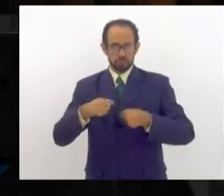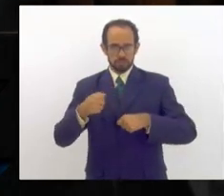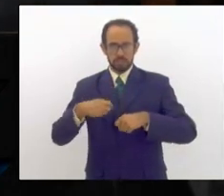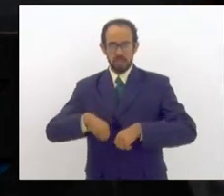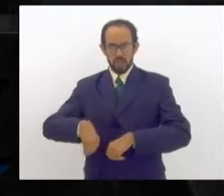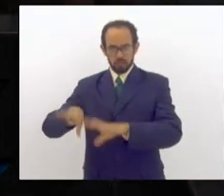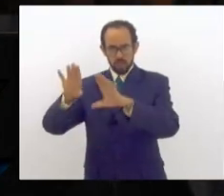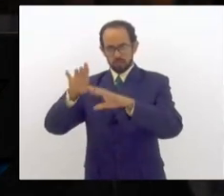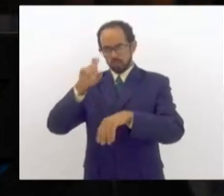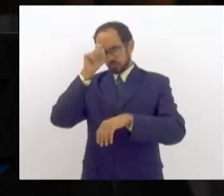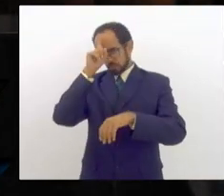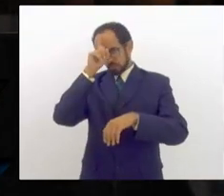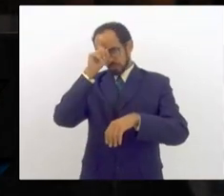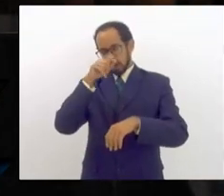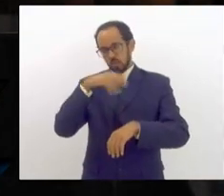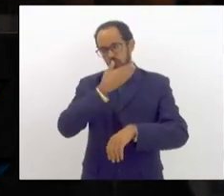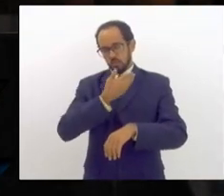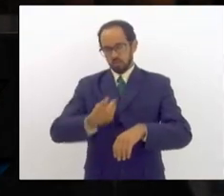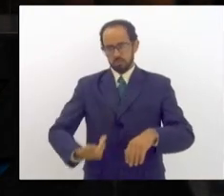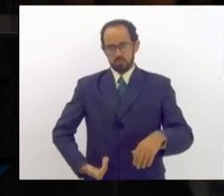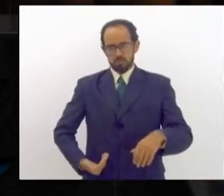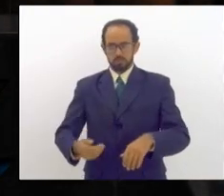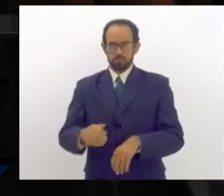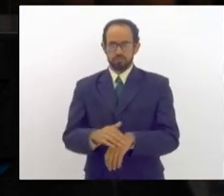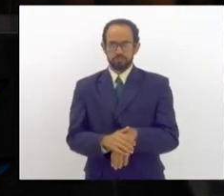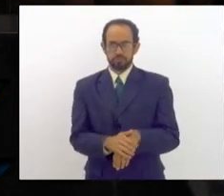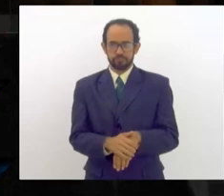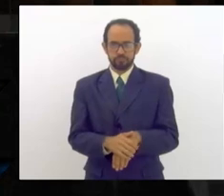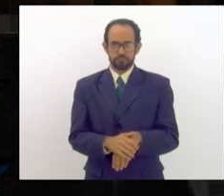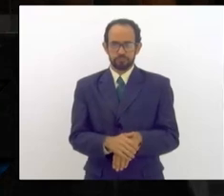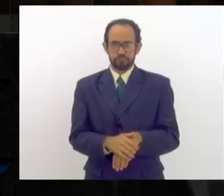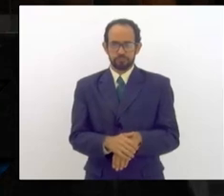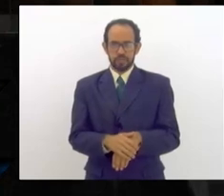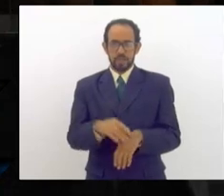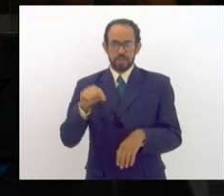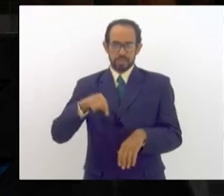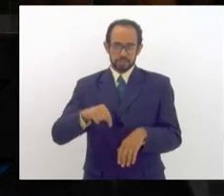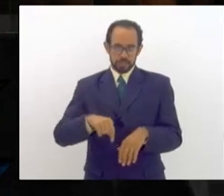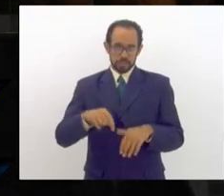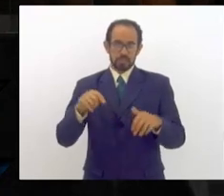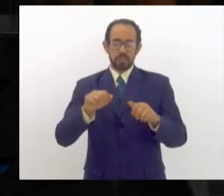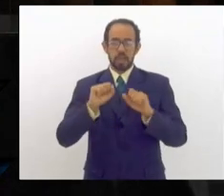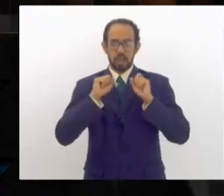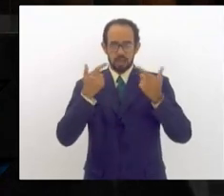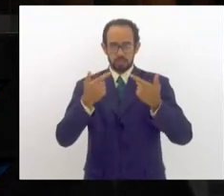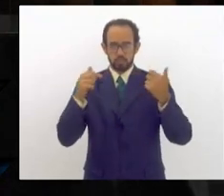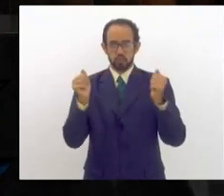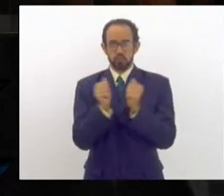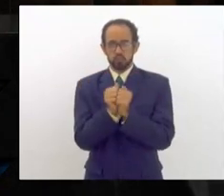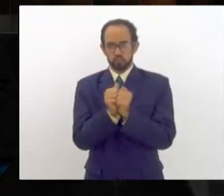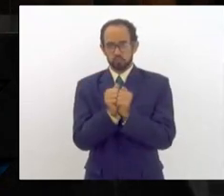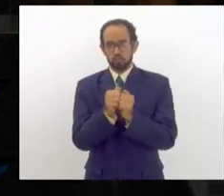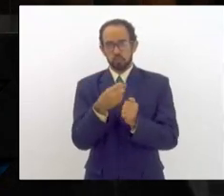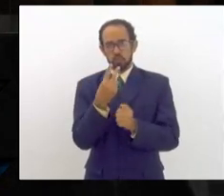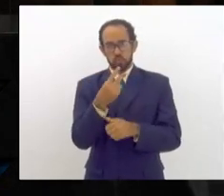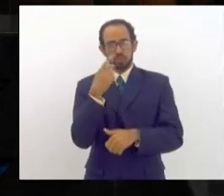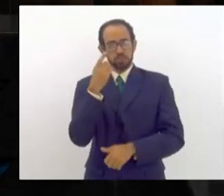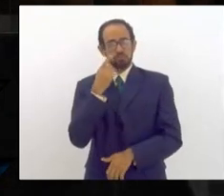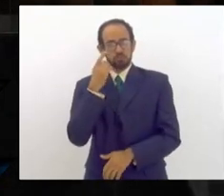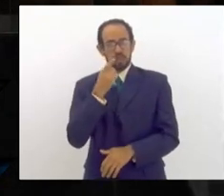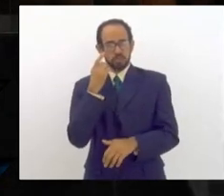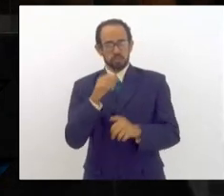que é hospital público na emergência então nessa casa junto com meus companheiros dois mandatos atrás eu fiz